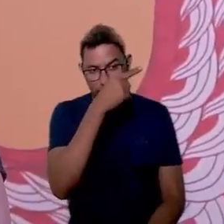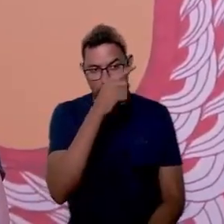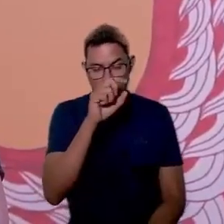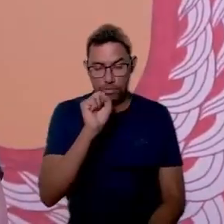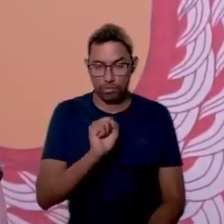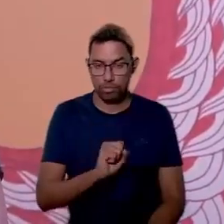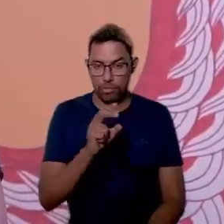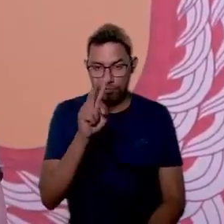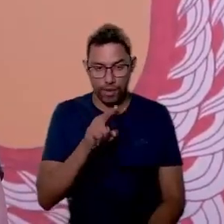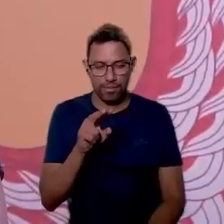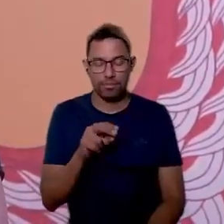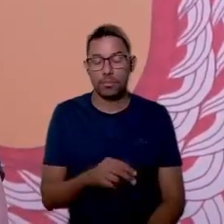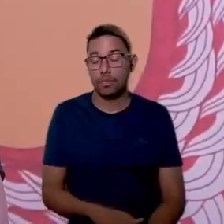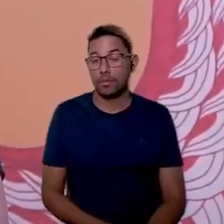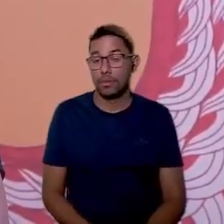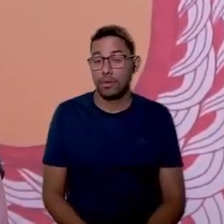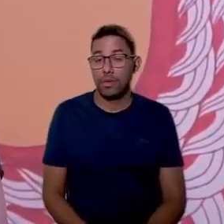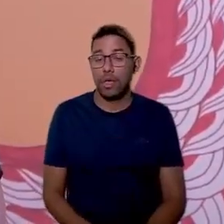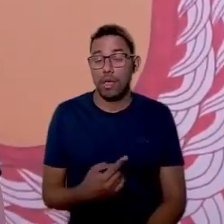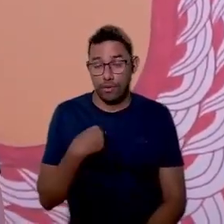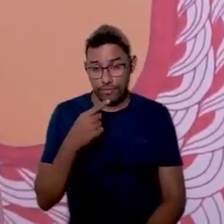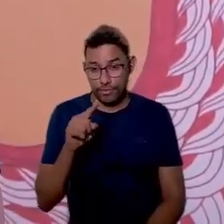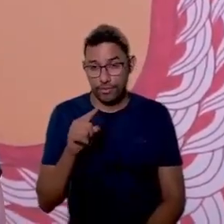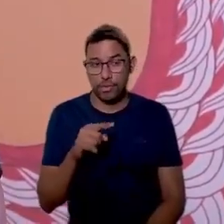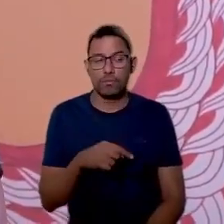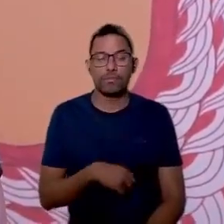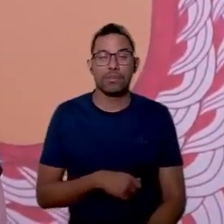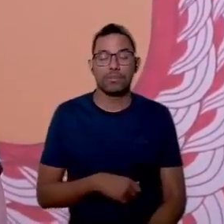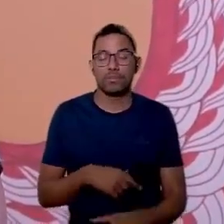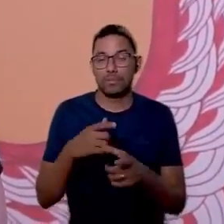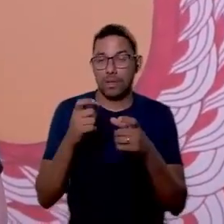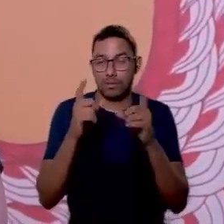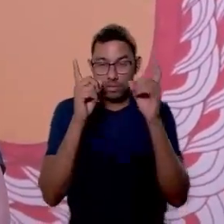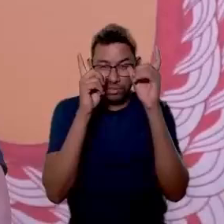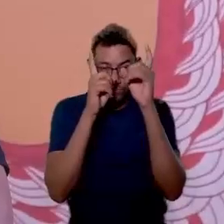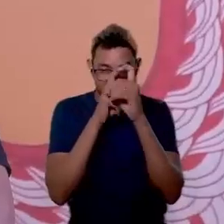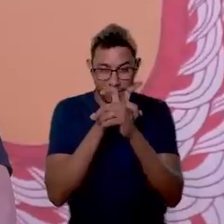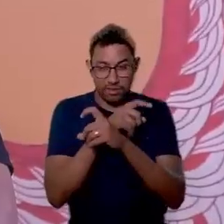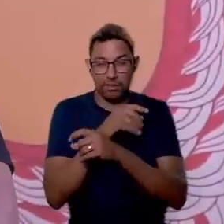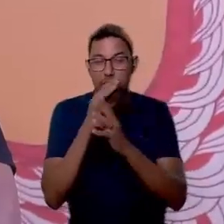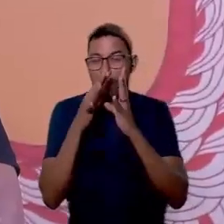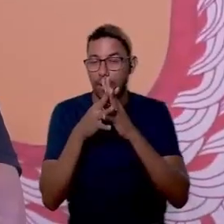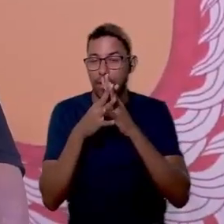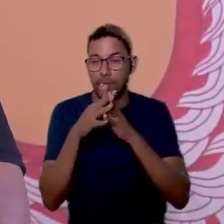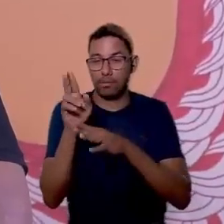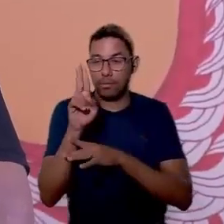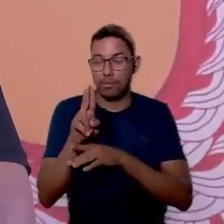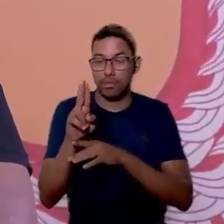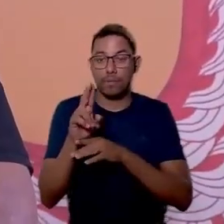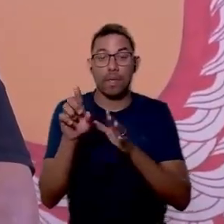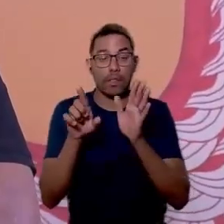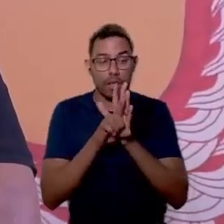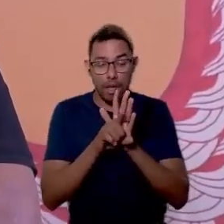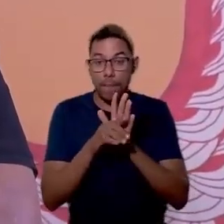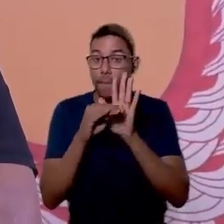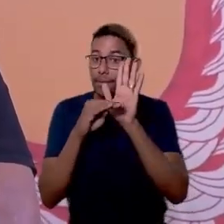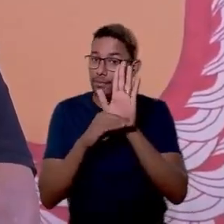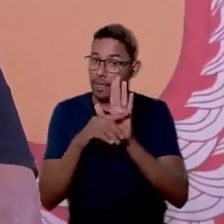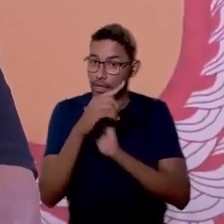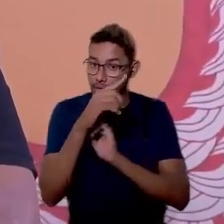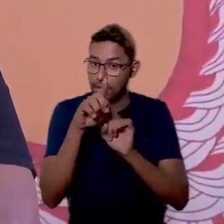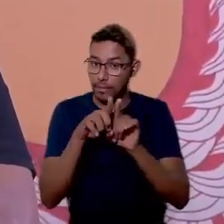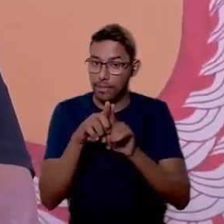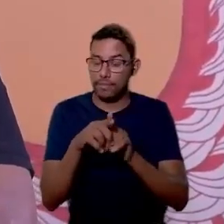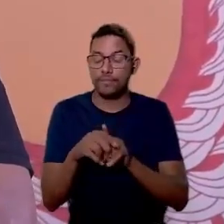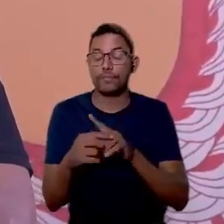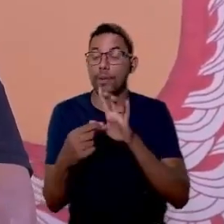lá com a ministra, realmente uma situação muito desagradável, né, muito terrível, e nós usamos a Rouanet para isso, mostrando